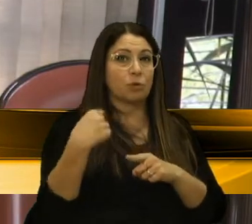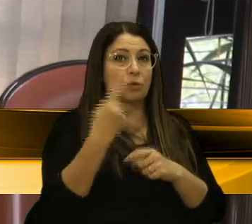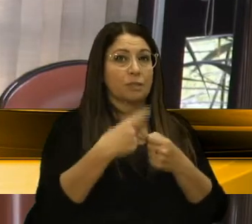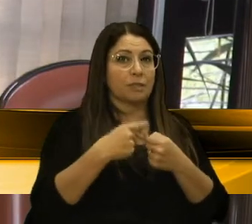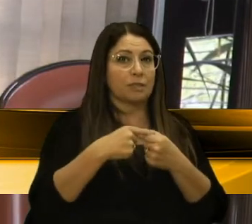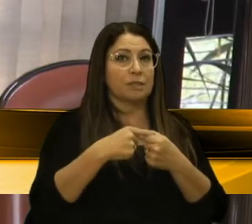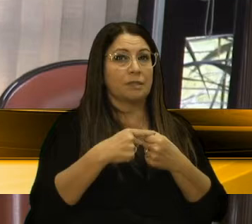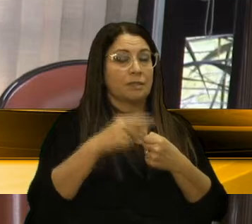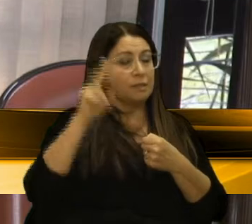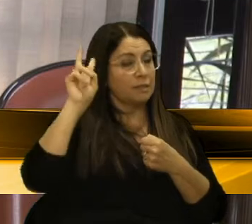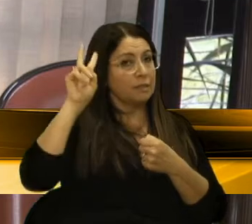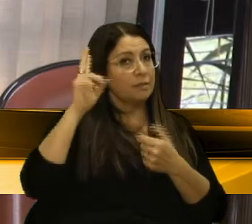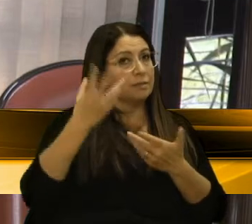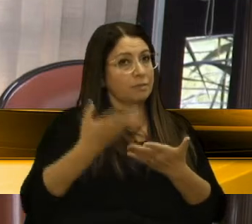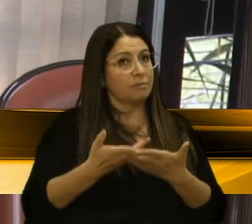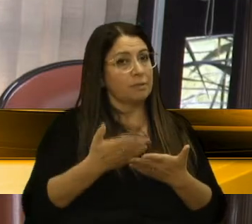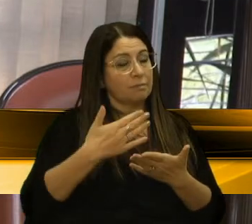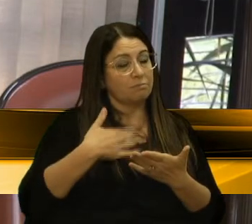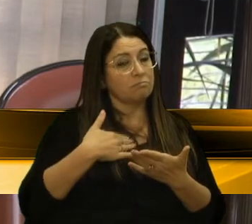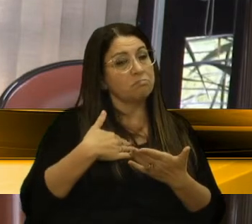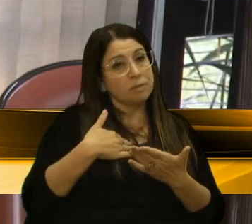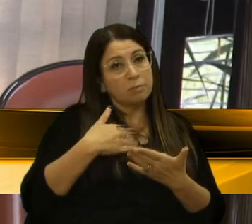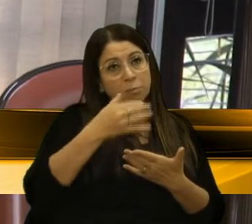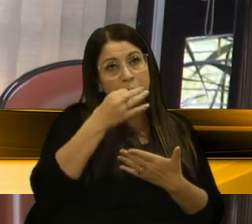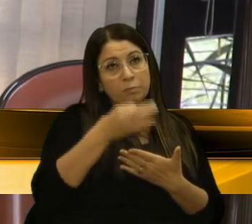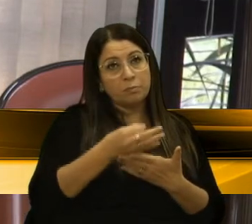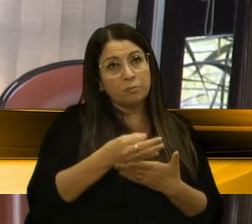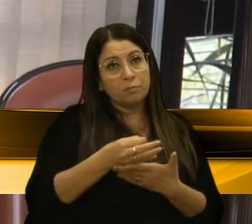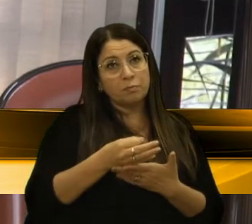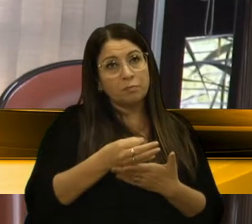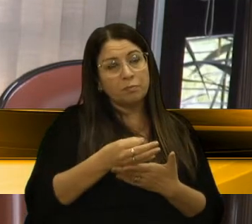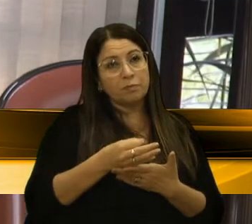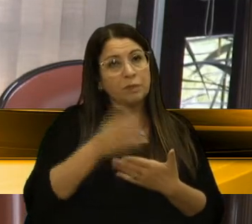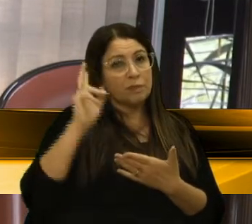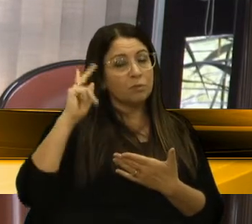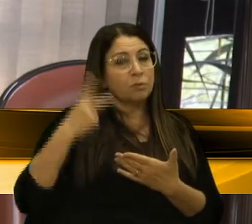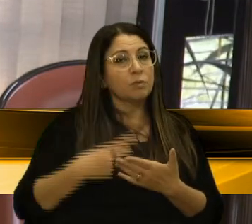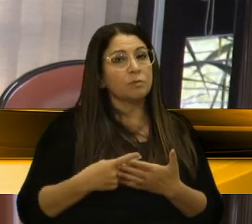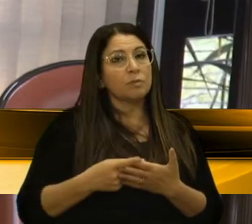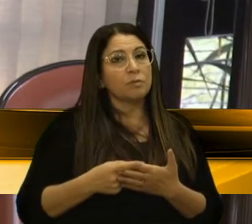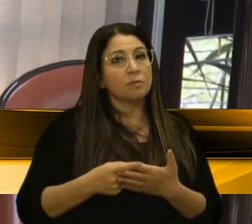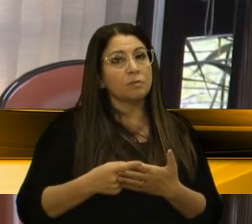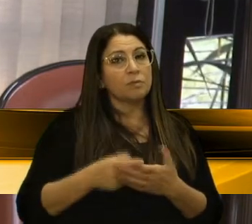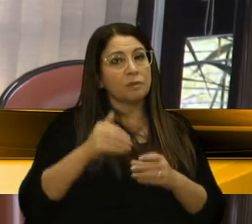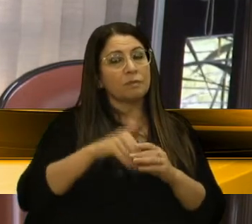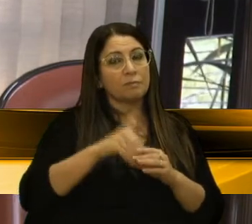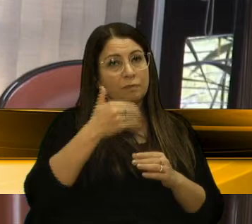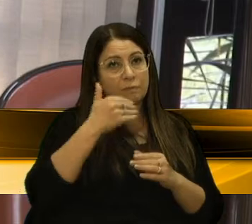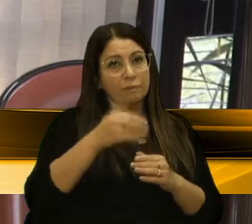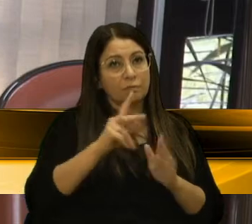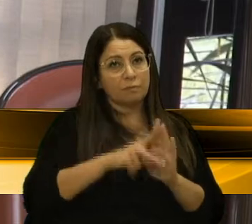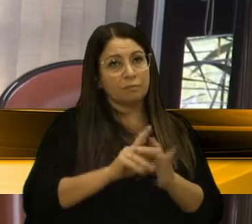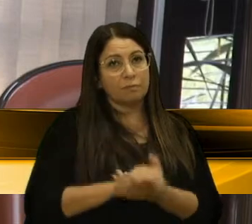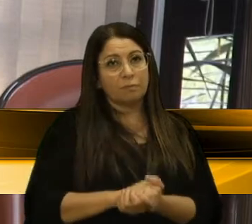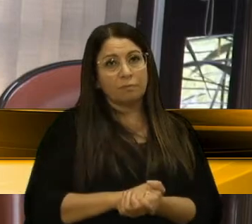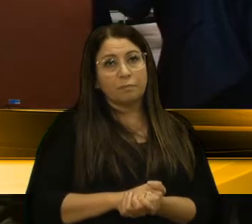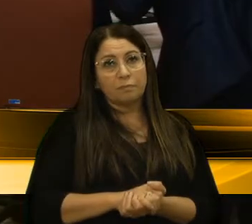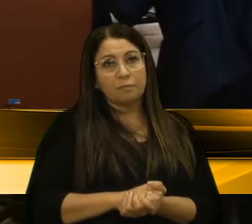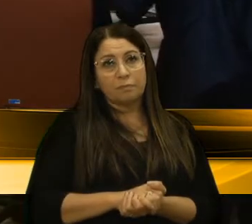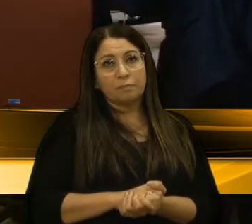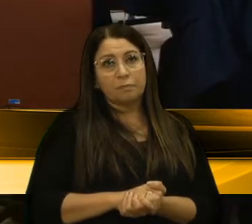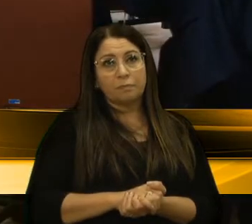para a nossa história. Então, da minha parte, é só reconhecimento, né, e votarei favorável ao projeto. Obrigada.